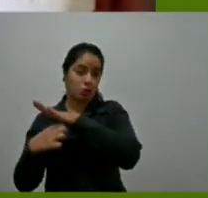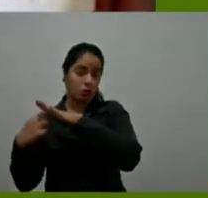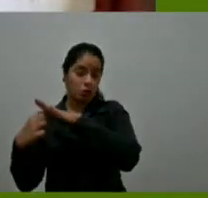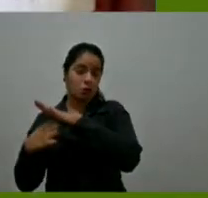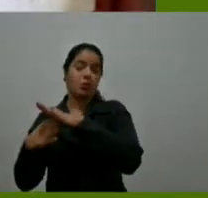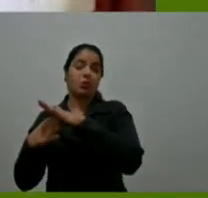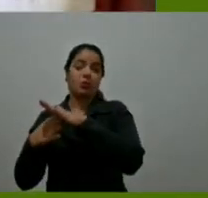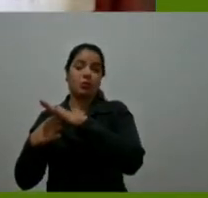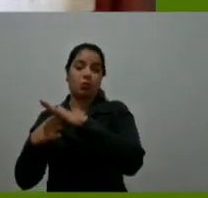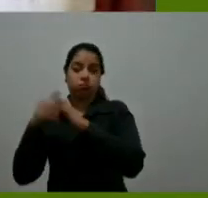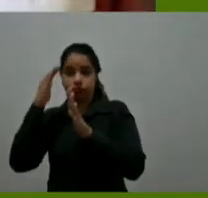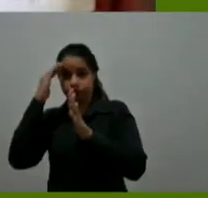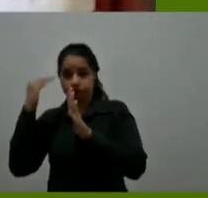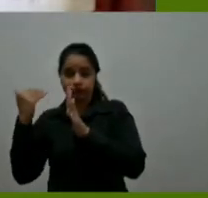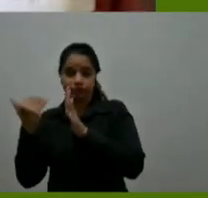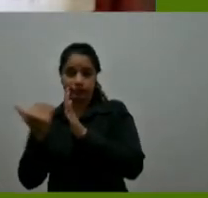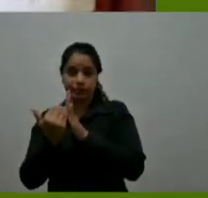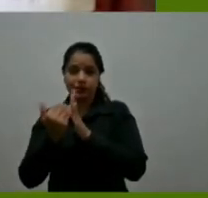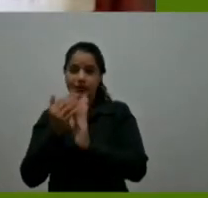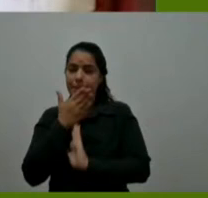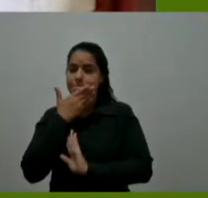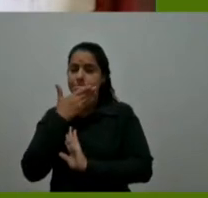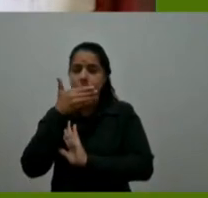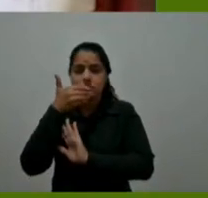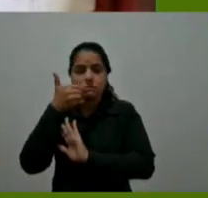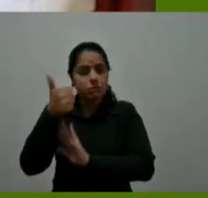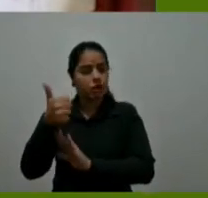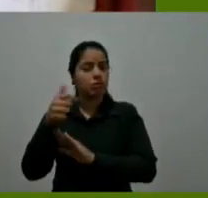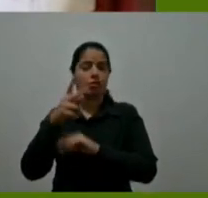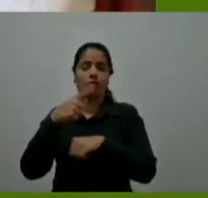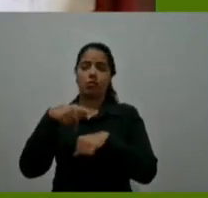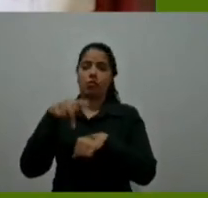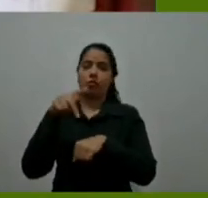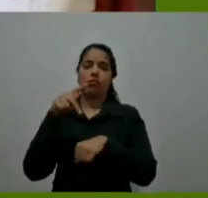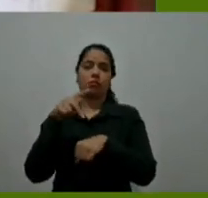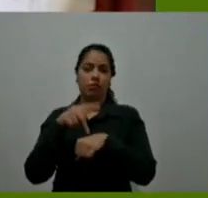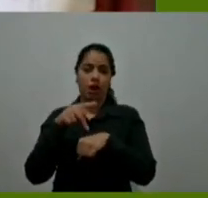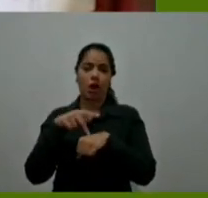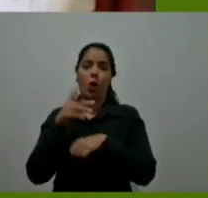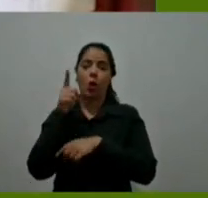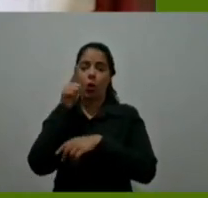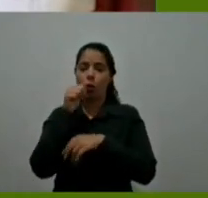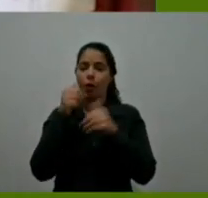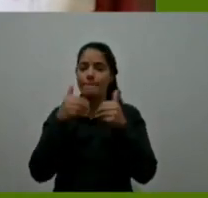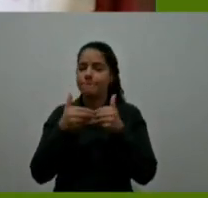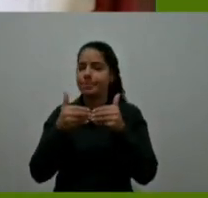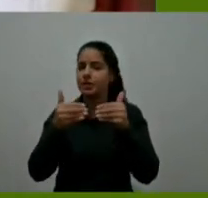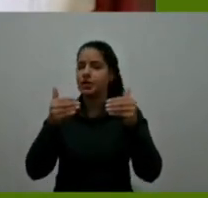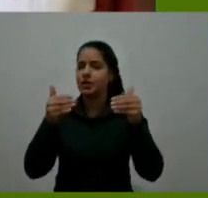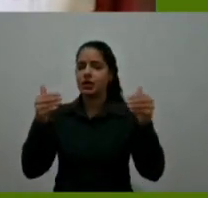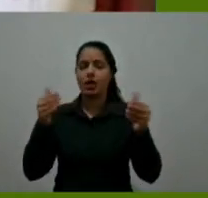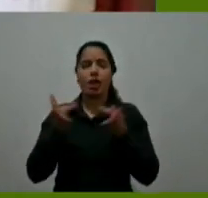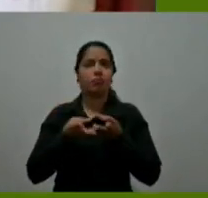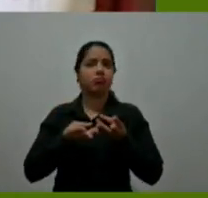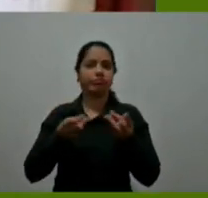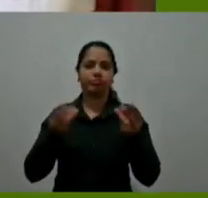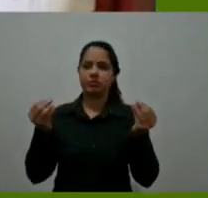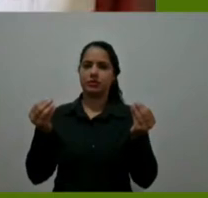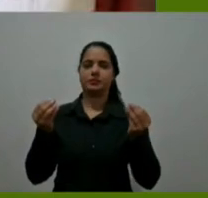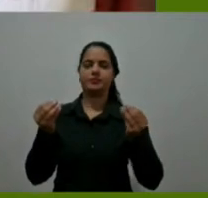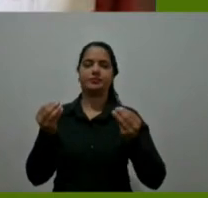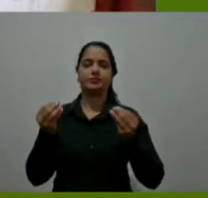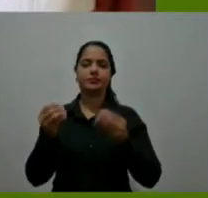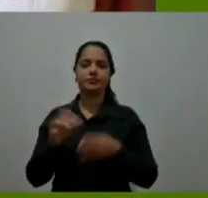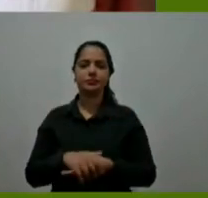nós conseguiríamos, sem nenhuma dúvida, uma abertura de mercado incrível para os produtos brasileiros, que é exatamente